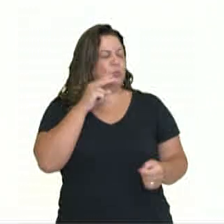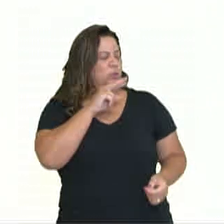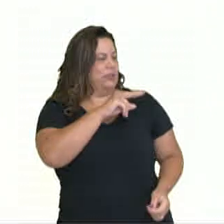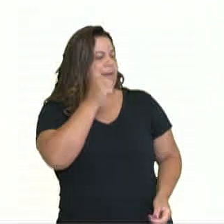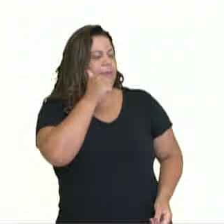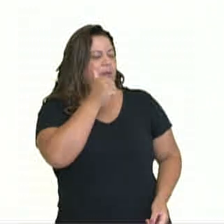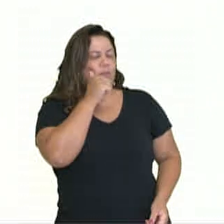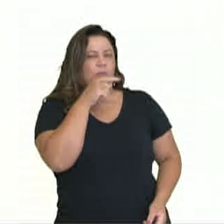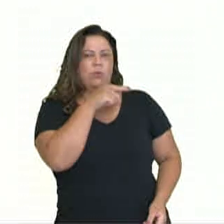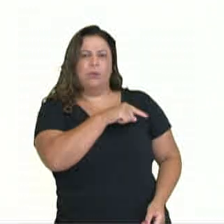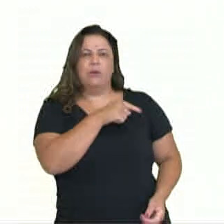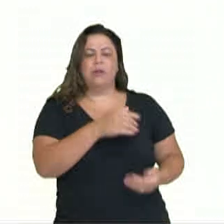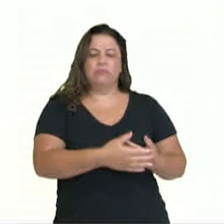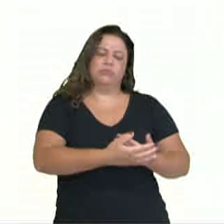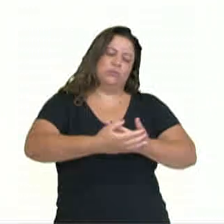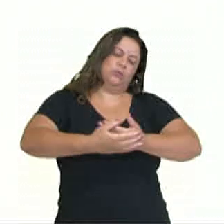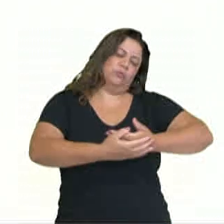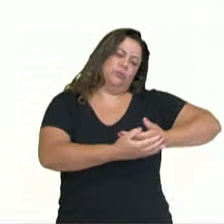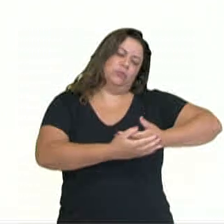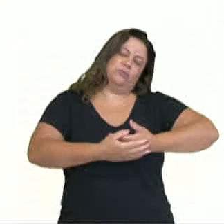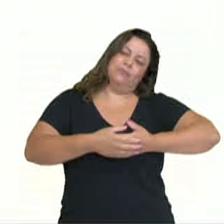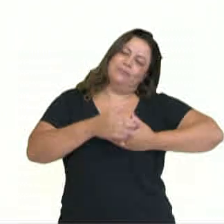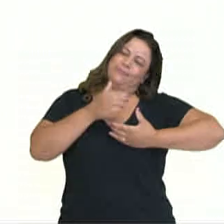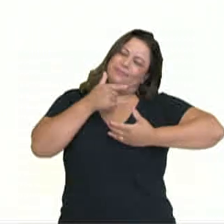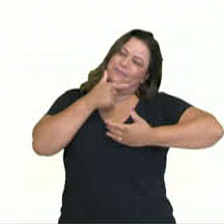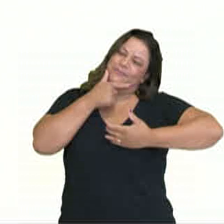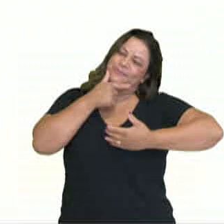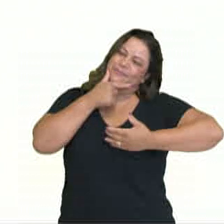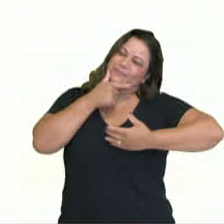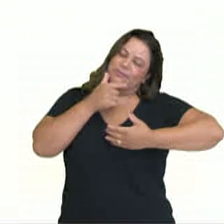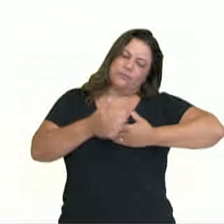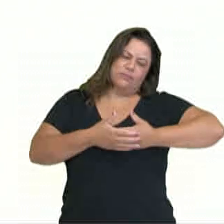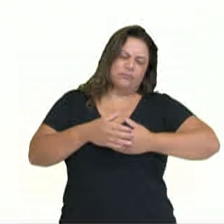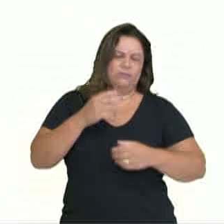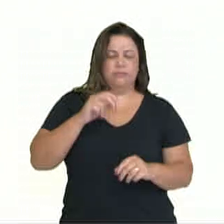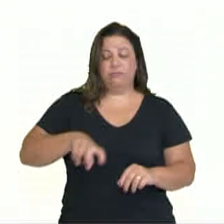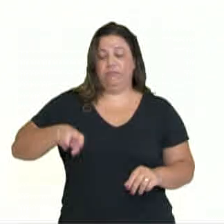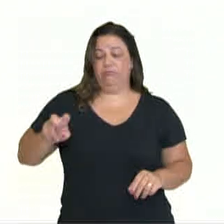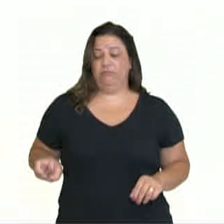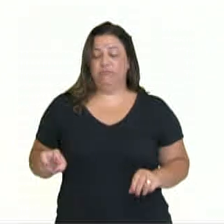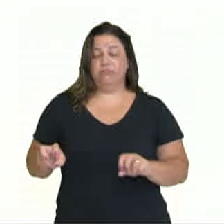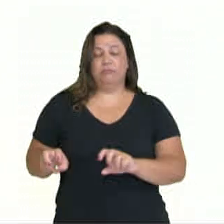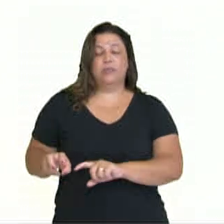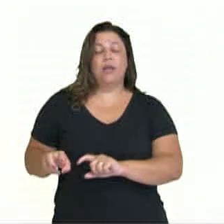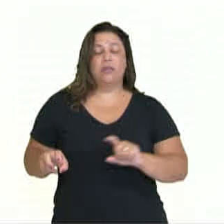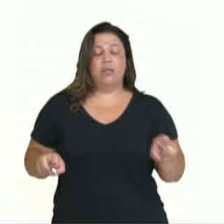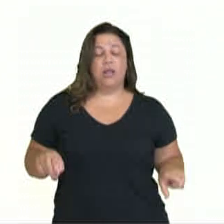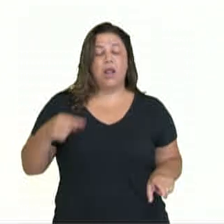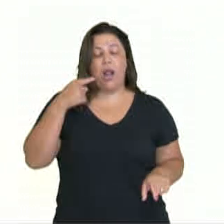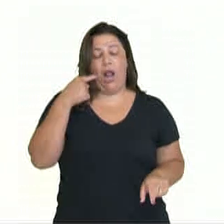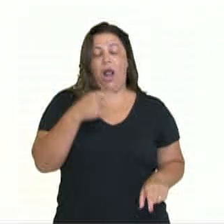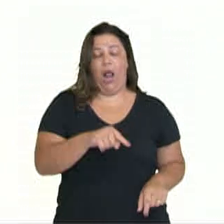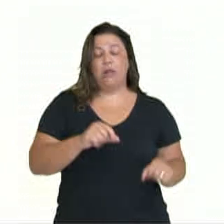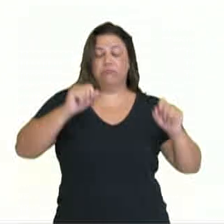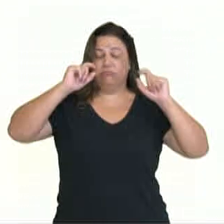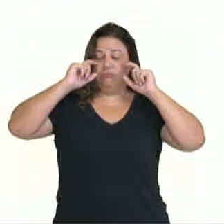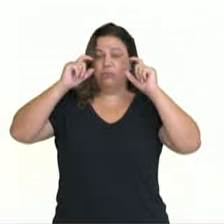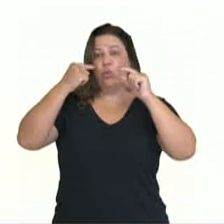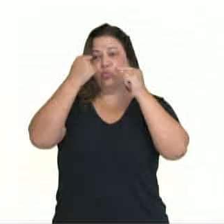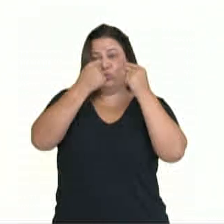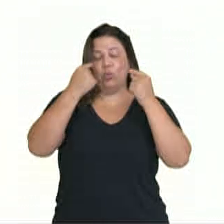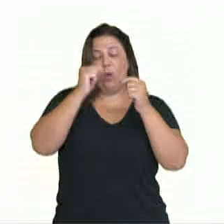embalava a criança e me observava com um meio sorriso. Sentei-me no banco ao seu lado. Tinha belos olhos